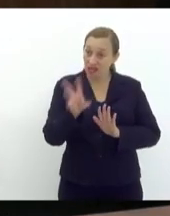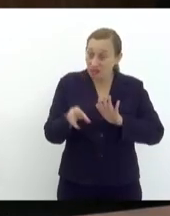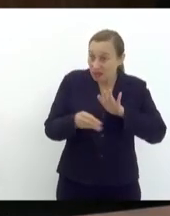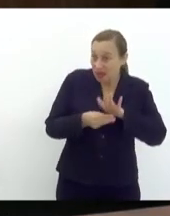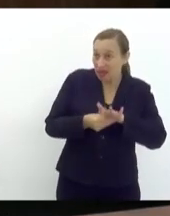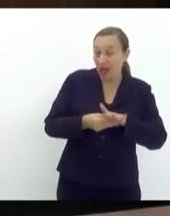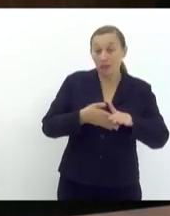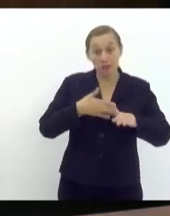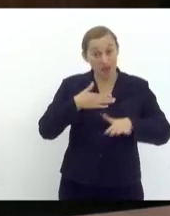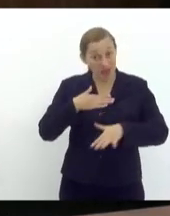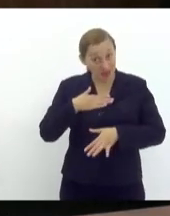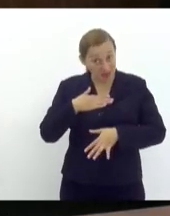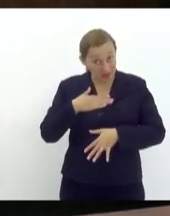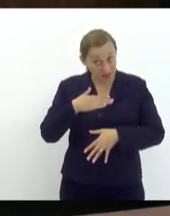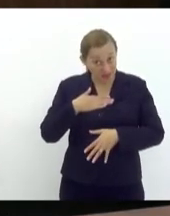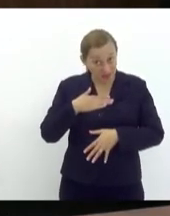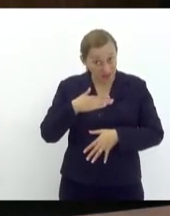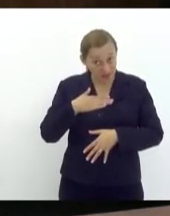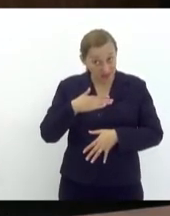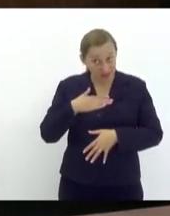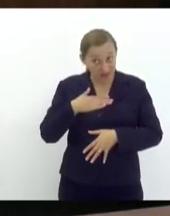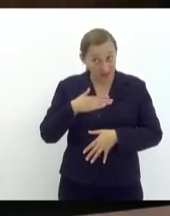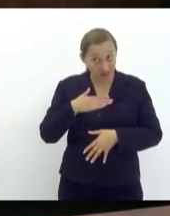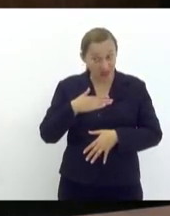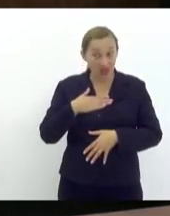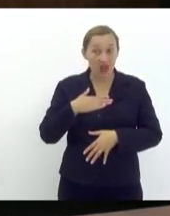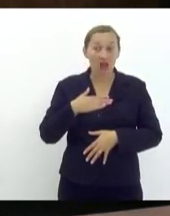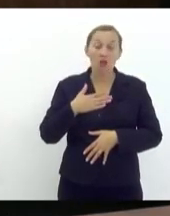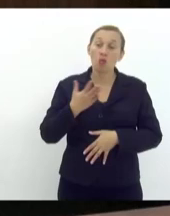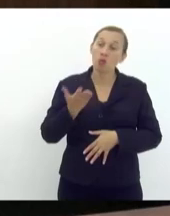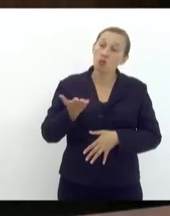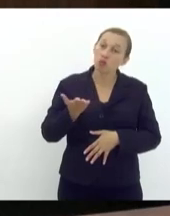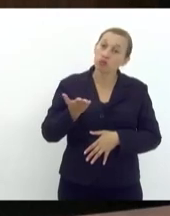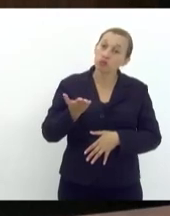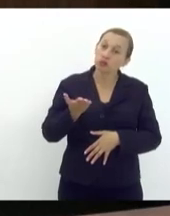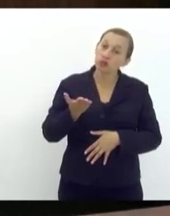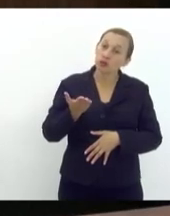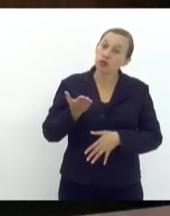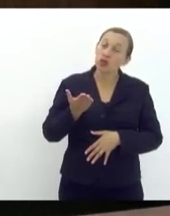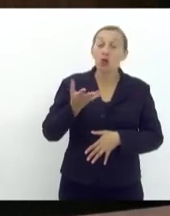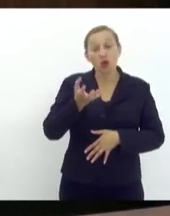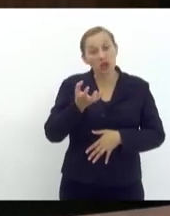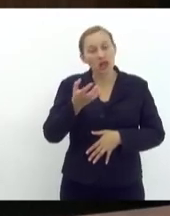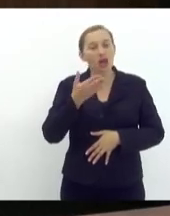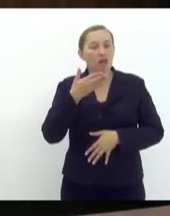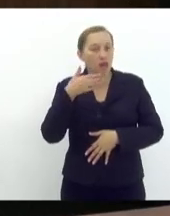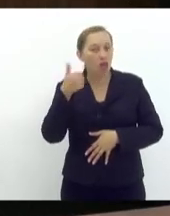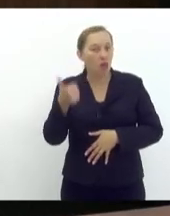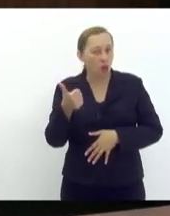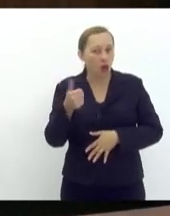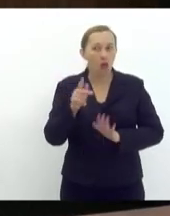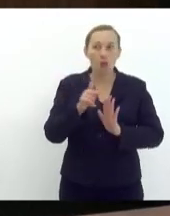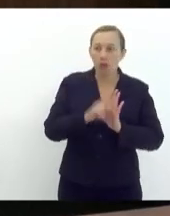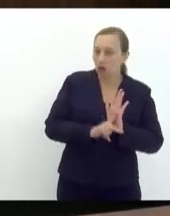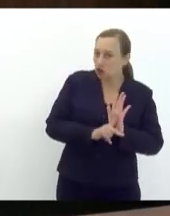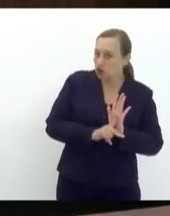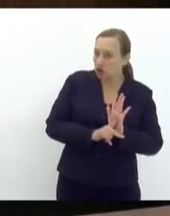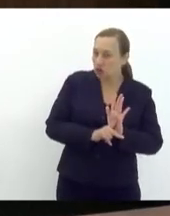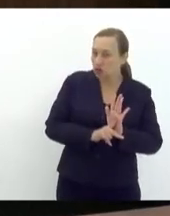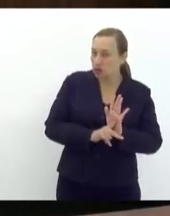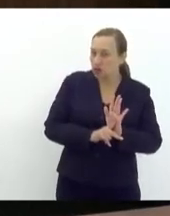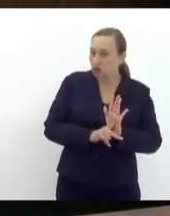autoria achava que pretendia melhor ao projeto na medida